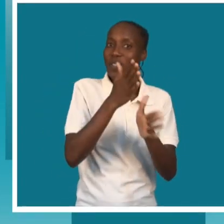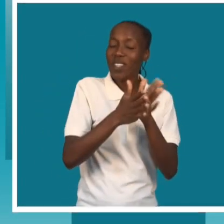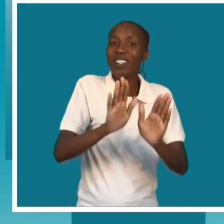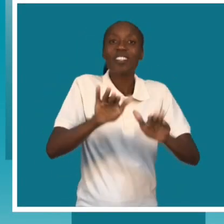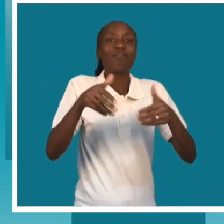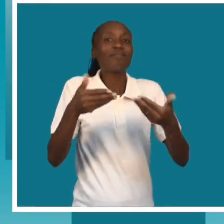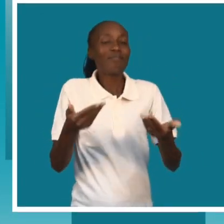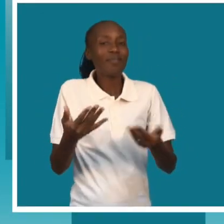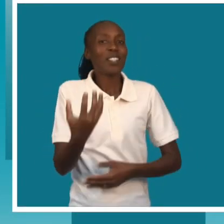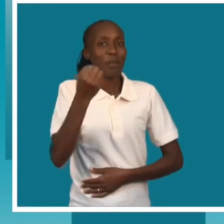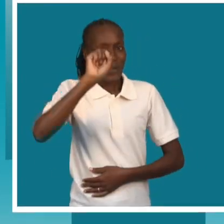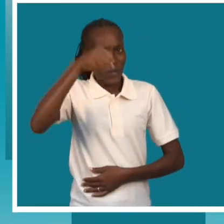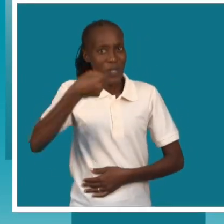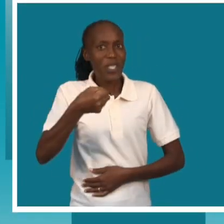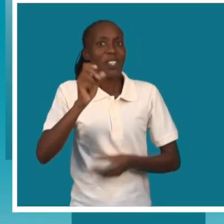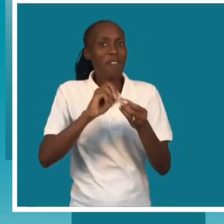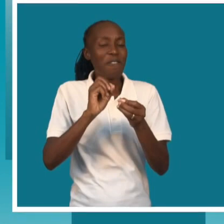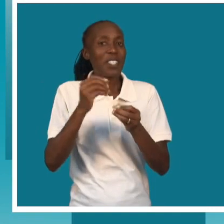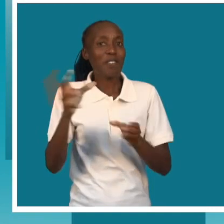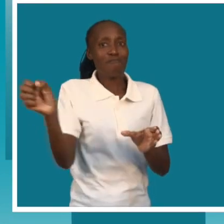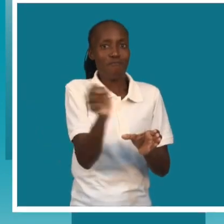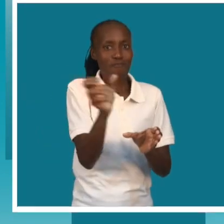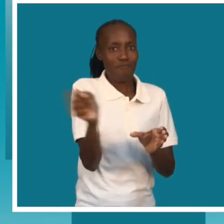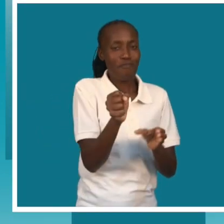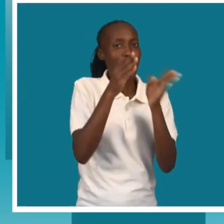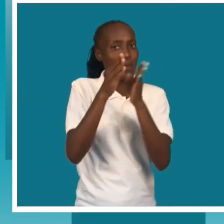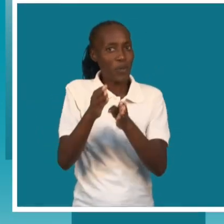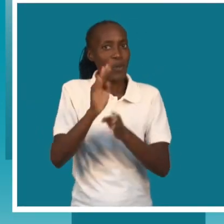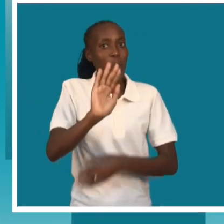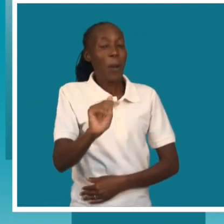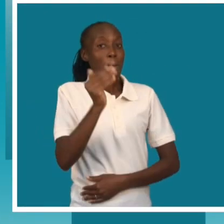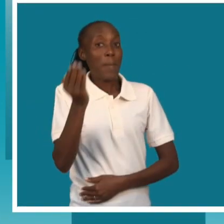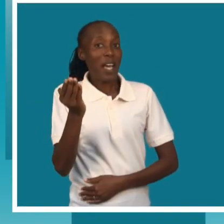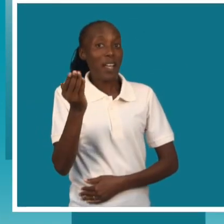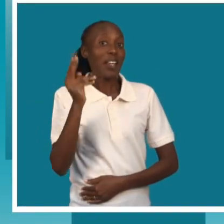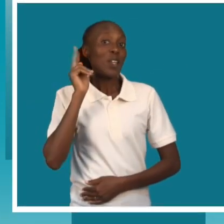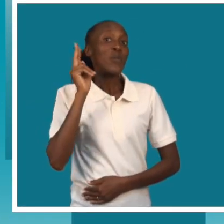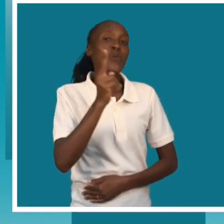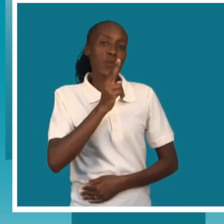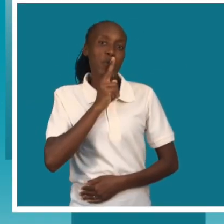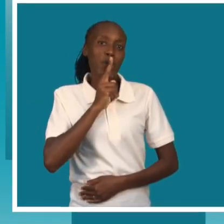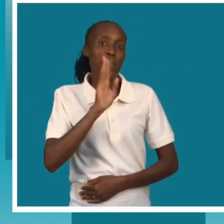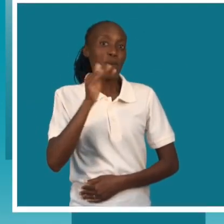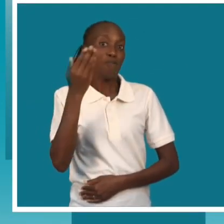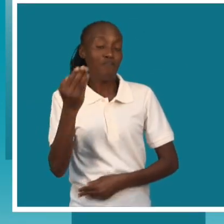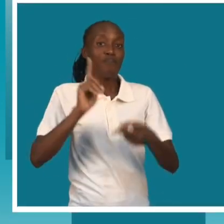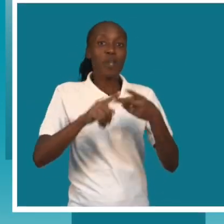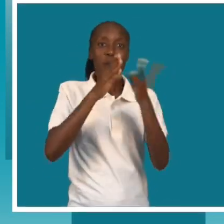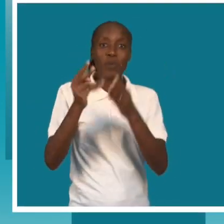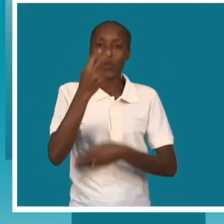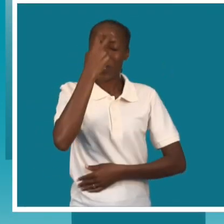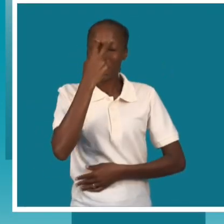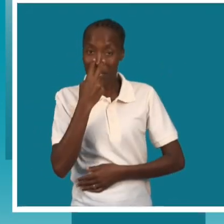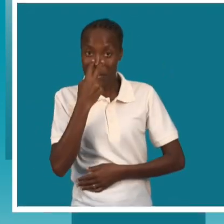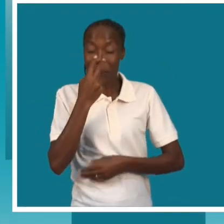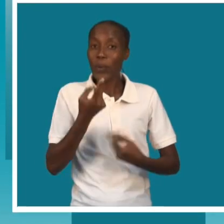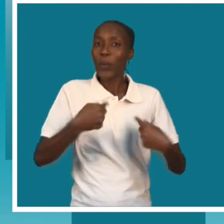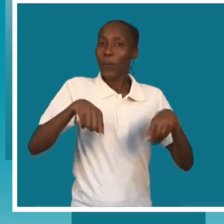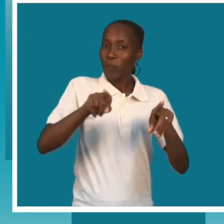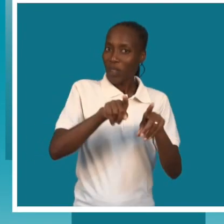sinais. Então, vamos sim criar condições. Vamos criar condições para os surdos e mudos, condições para os cegos e ambliúpes.